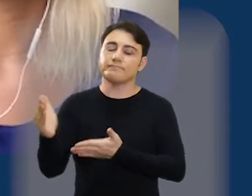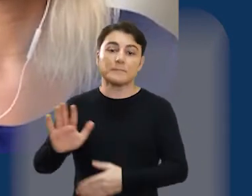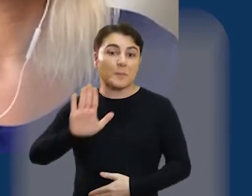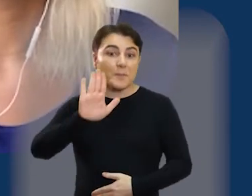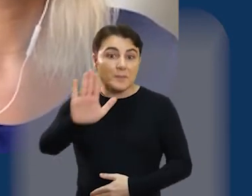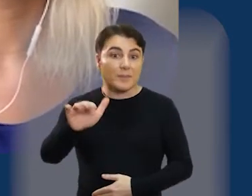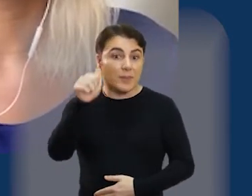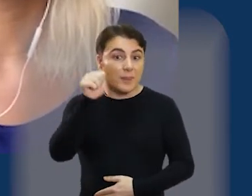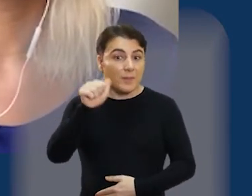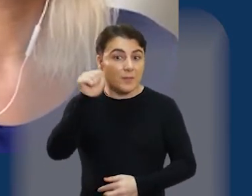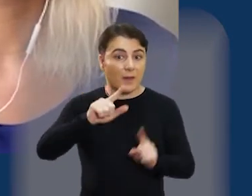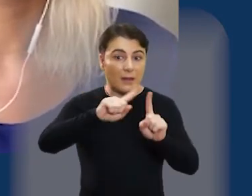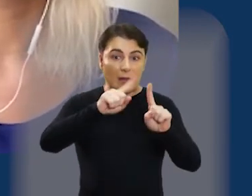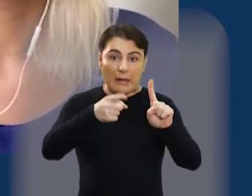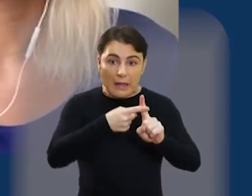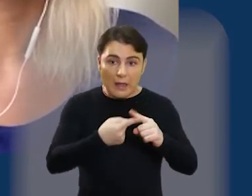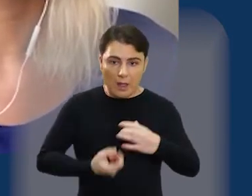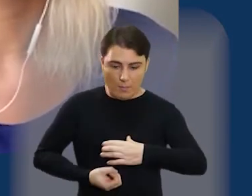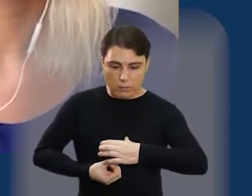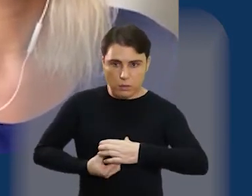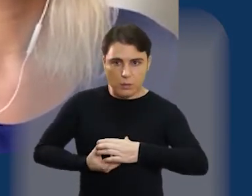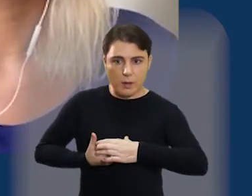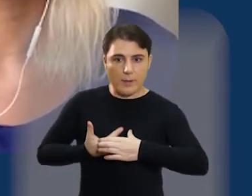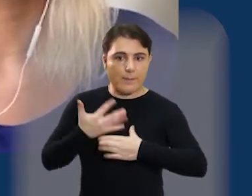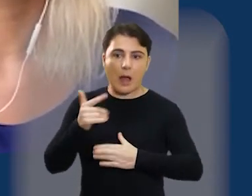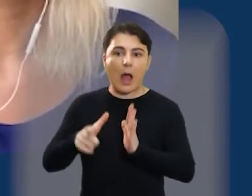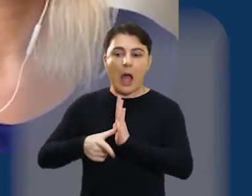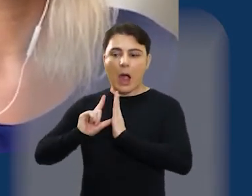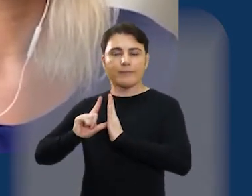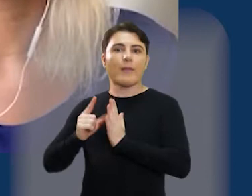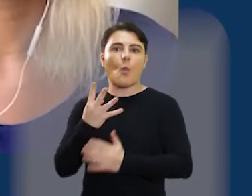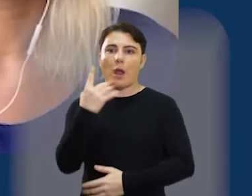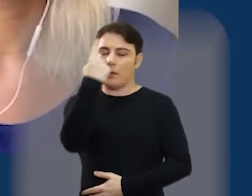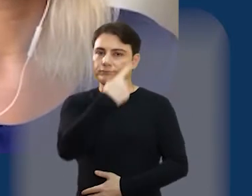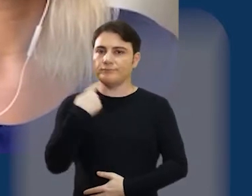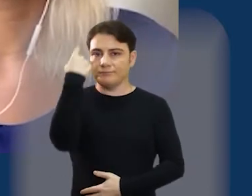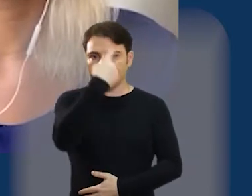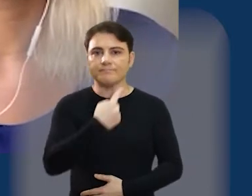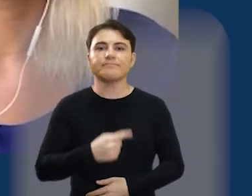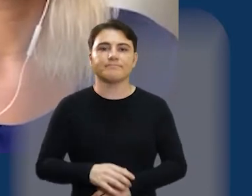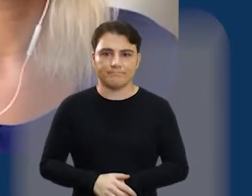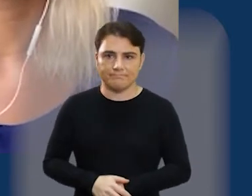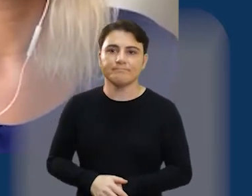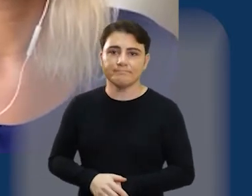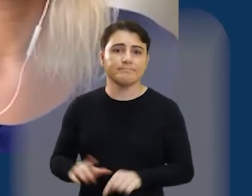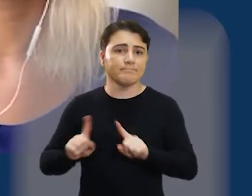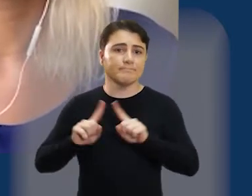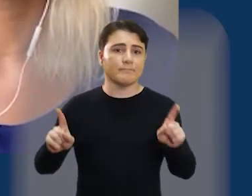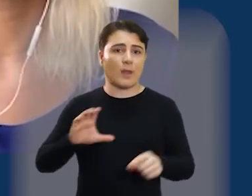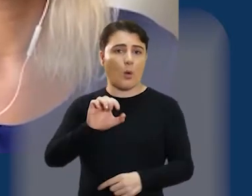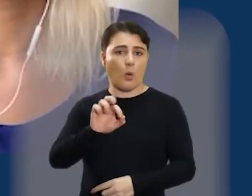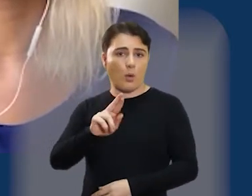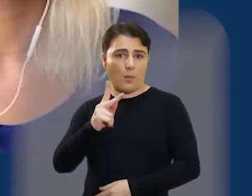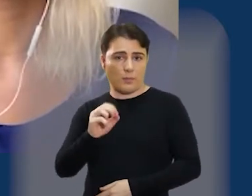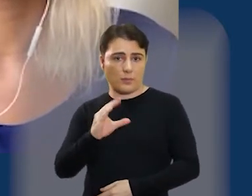horas. Isso é muito prejudicial porque os corpos cetônicos podem interferir no